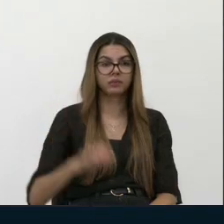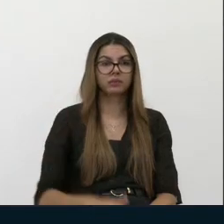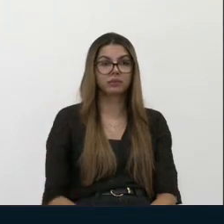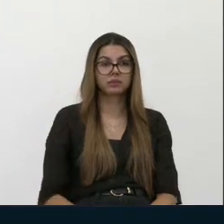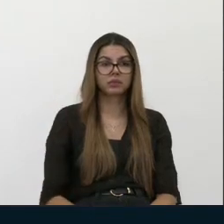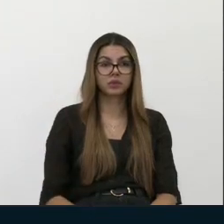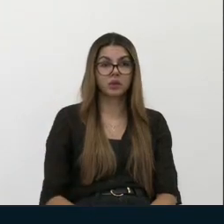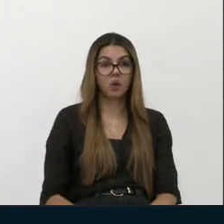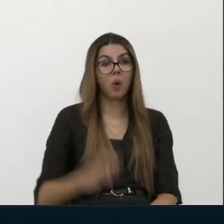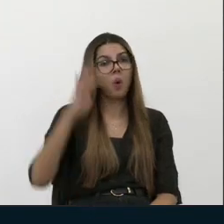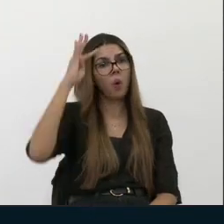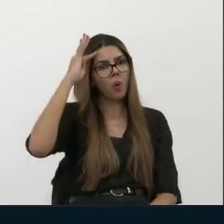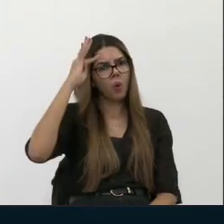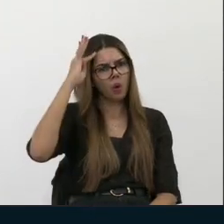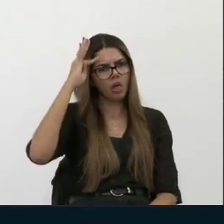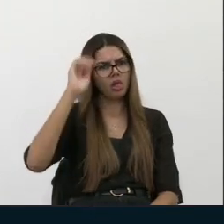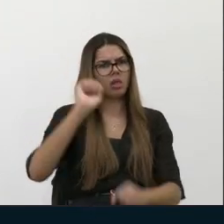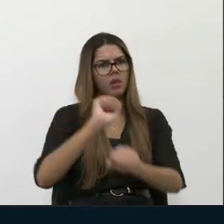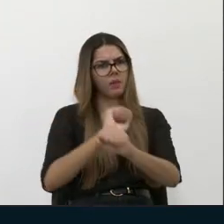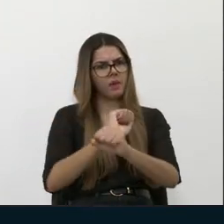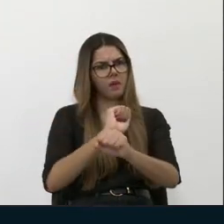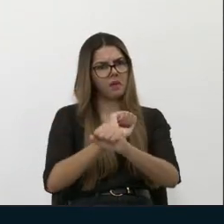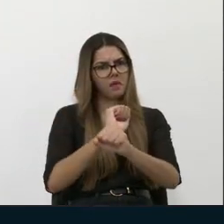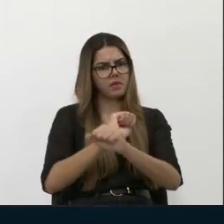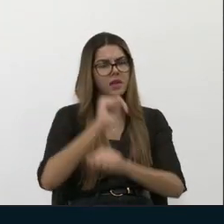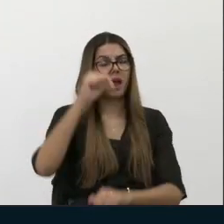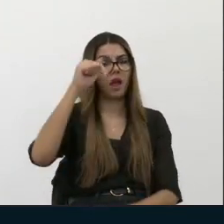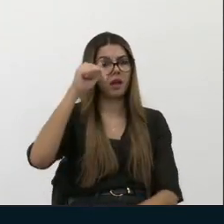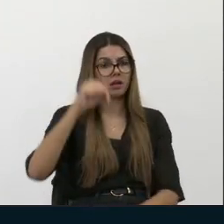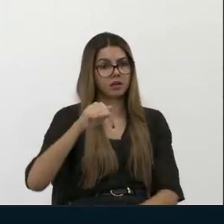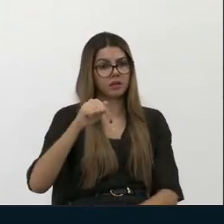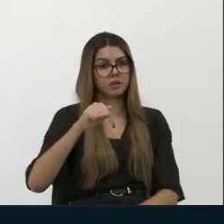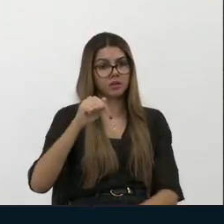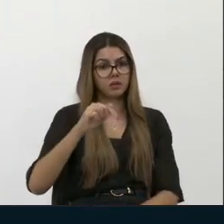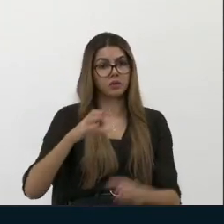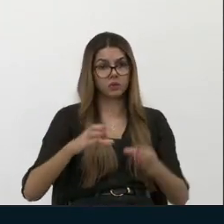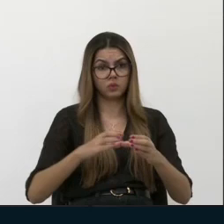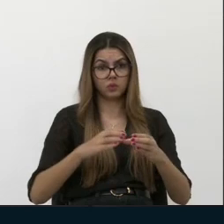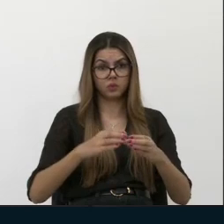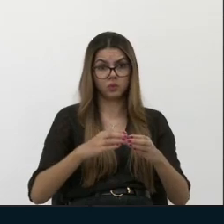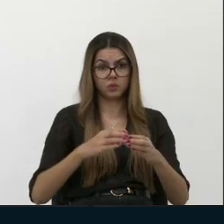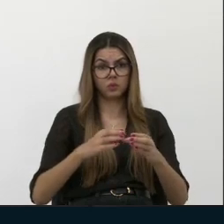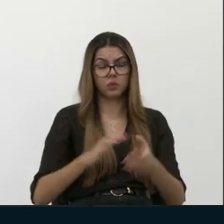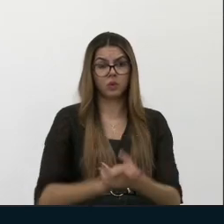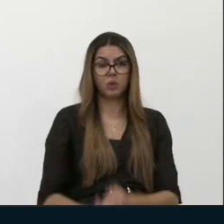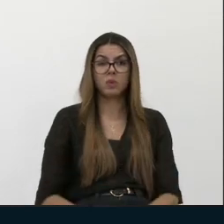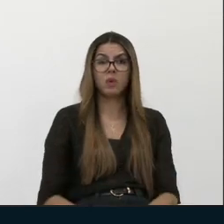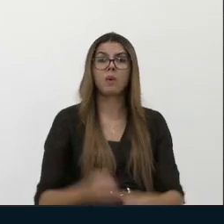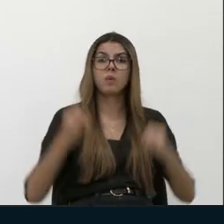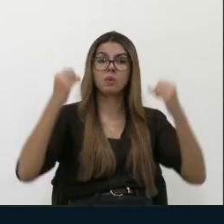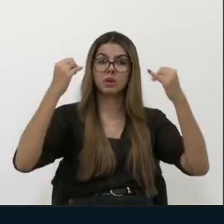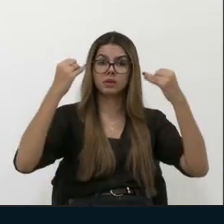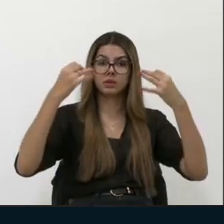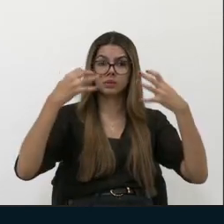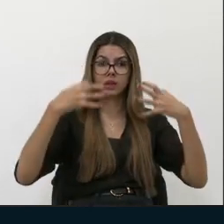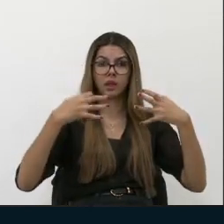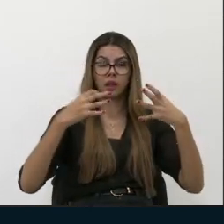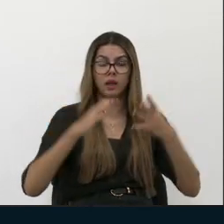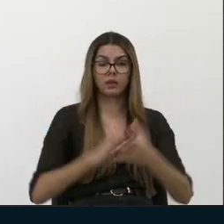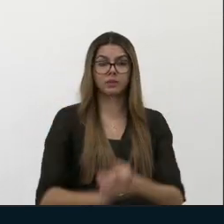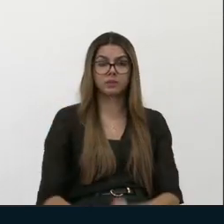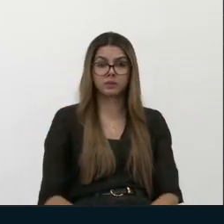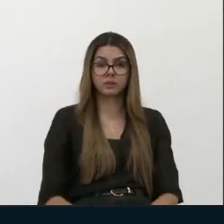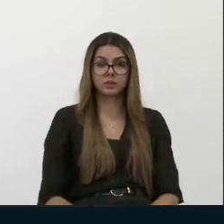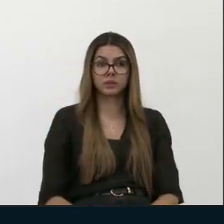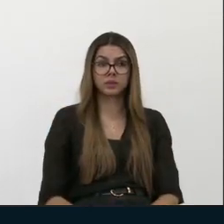Quarta-feira aguardo a Vossa Excelência aqui, para a Vossa Excelência, na Comissão de Funcionalismo, explicar. E se acaso a